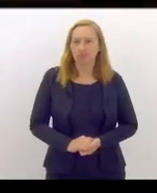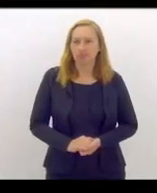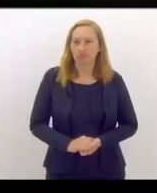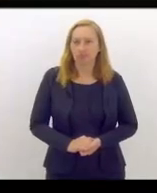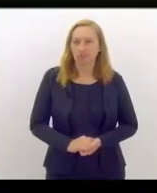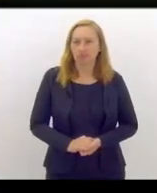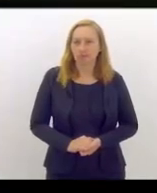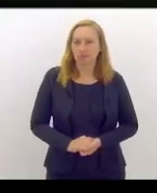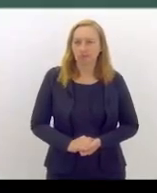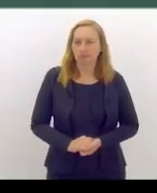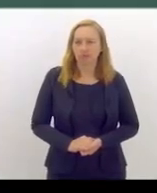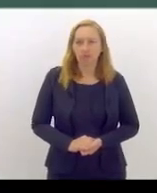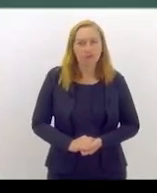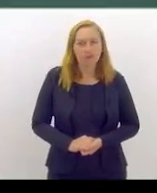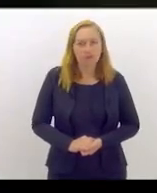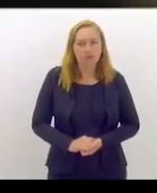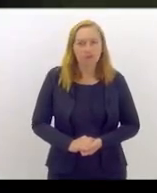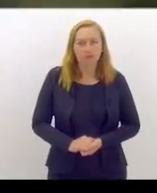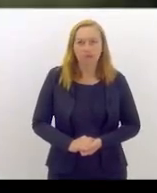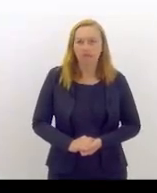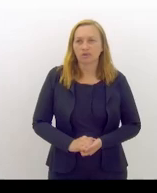dentro de mim